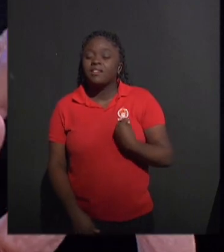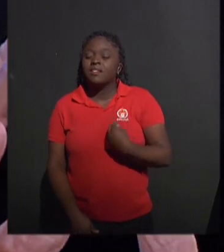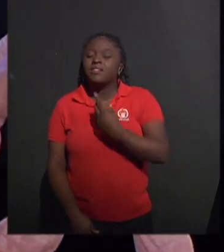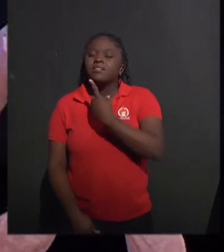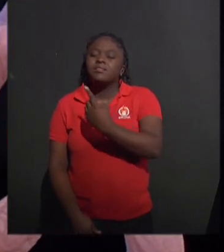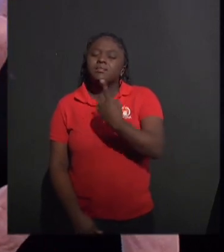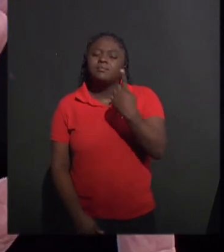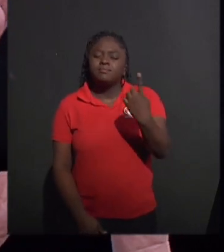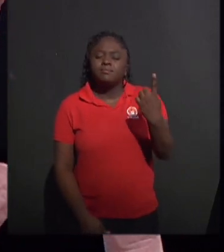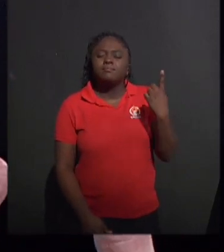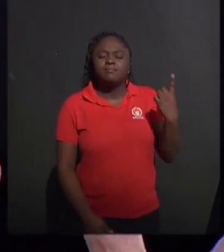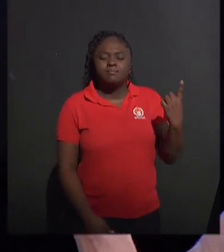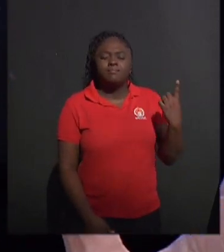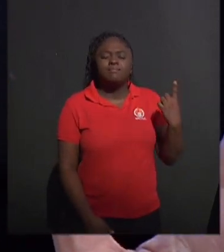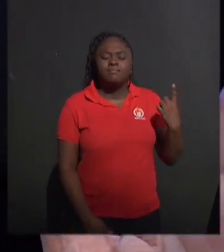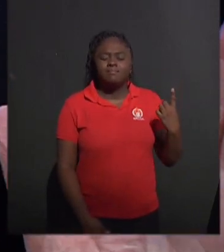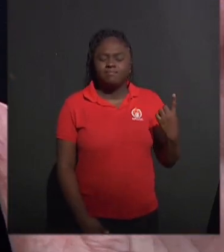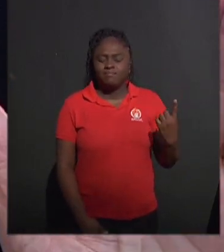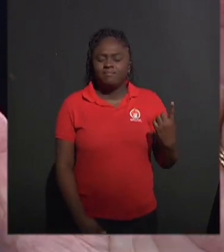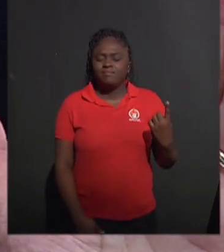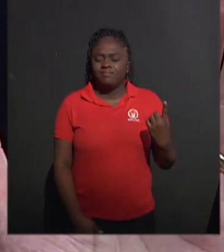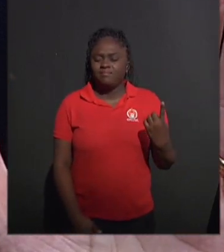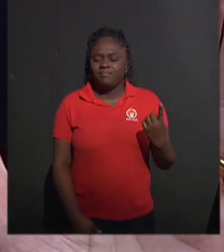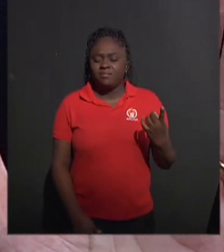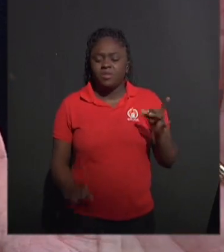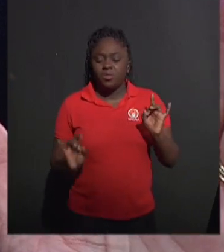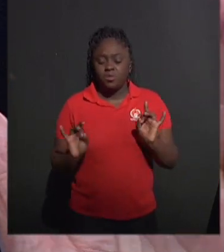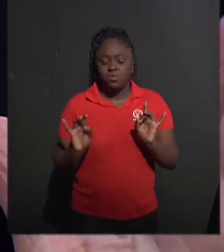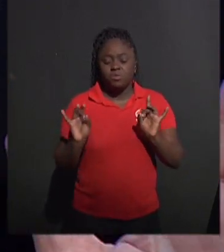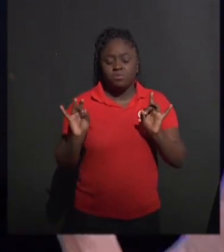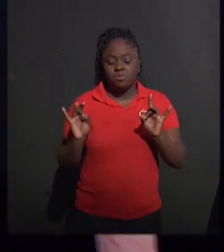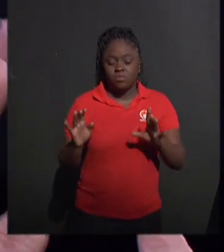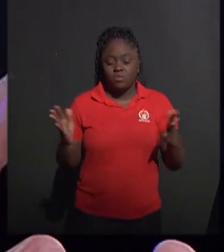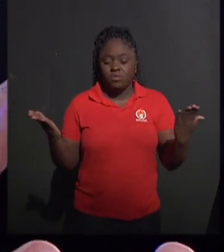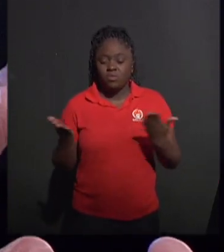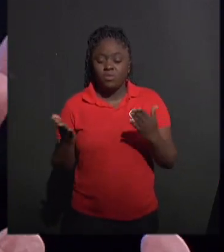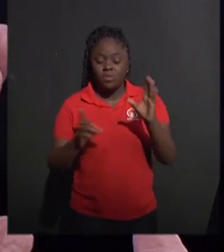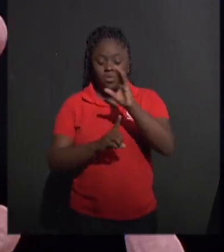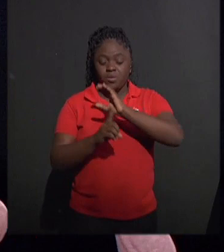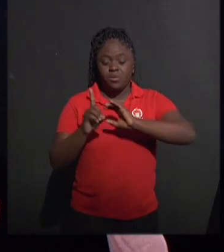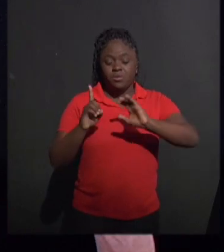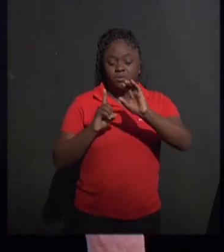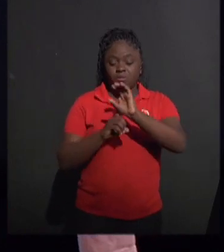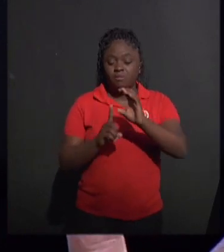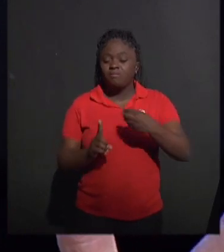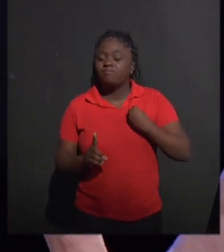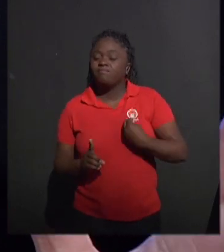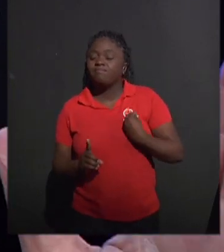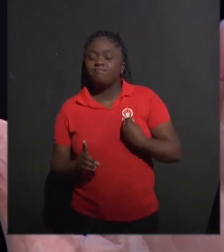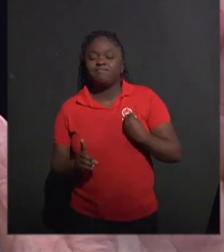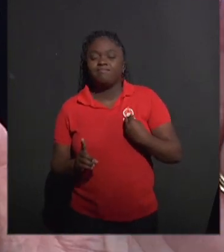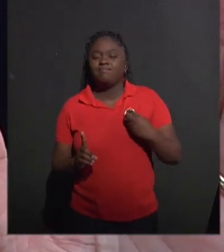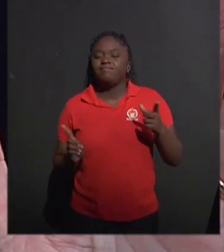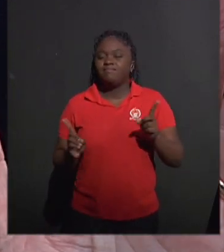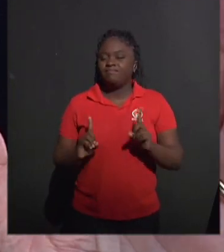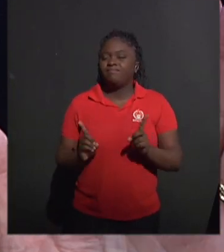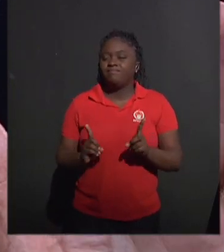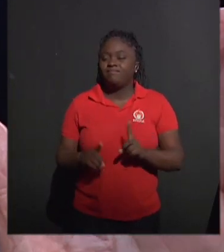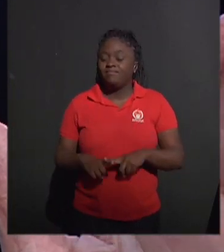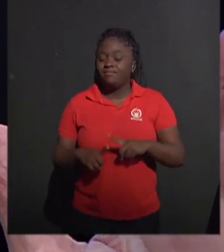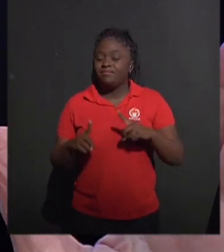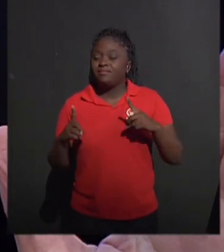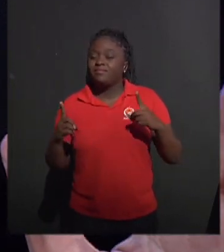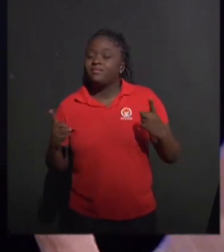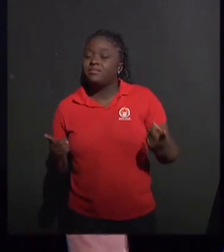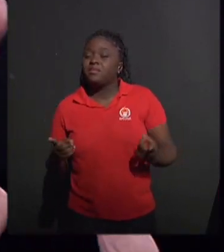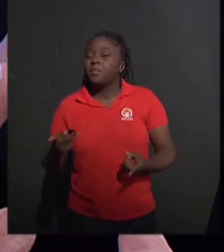um, não apenas dos que estão participando desse culto, Senhor, mas que esta promessa